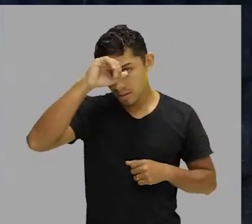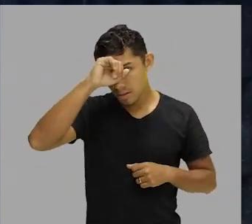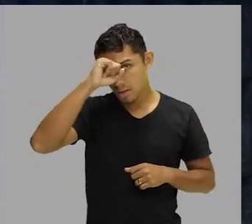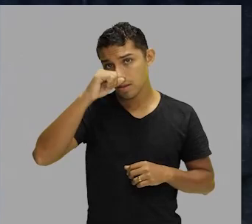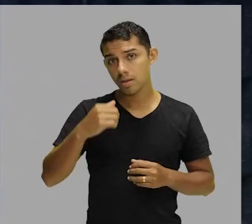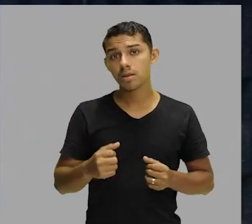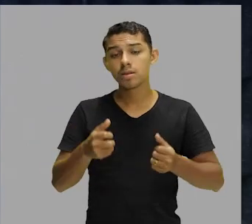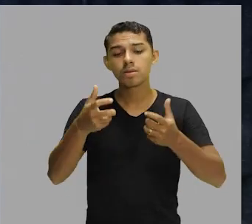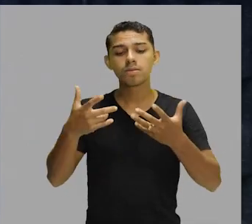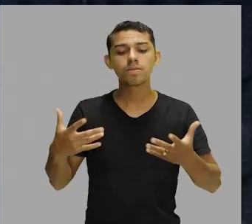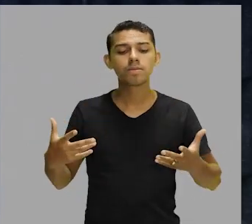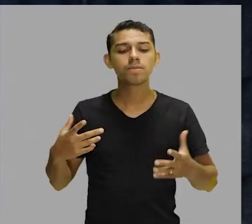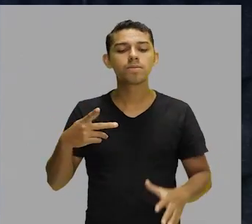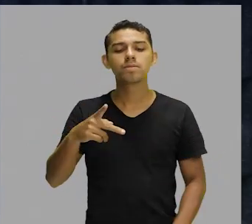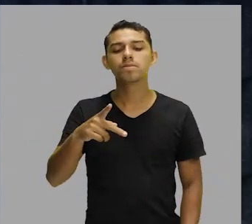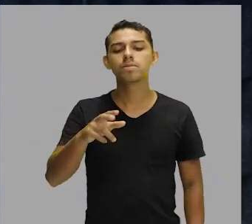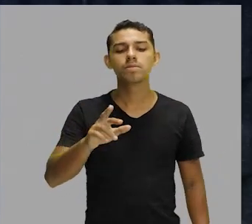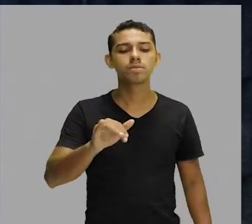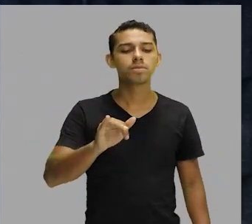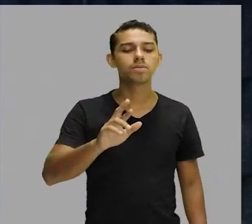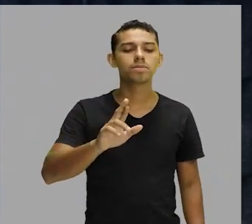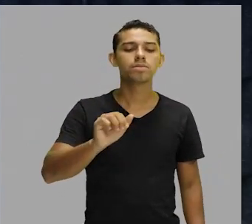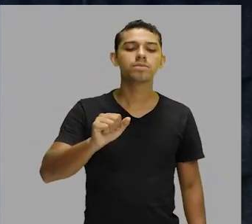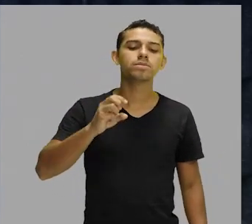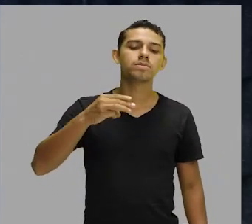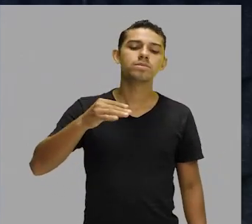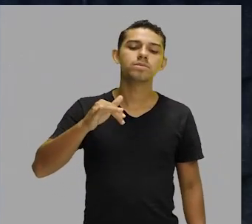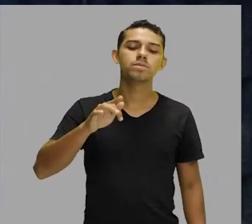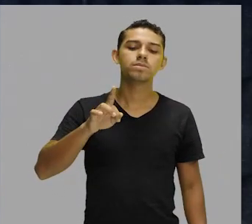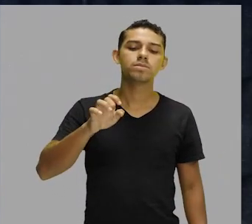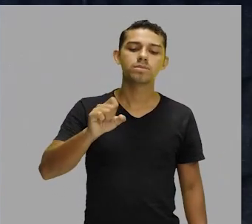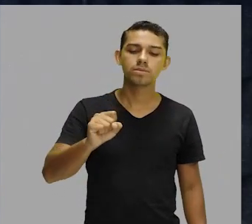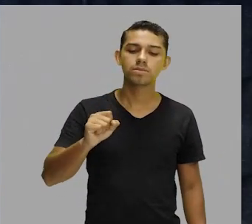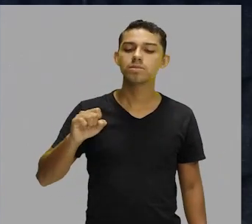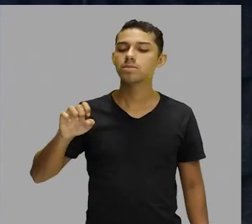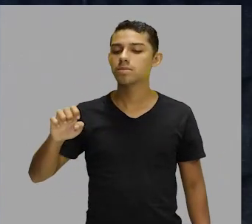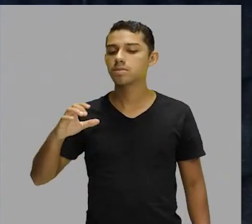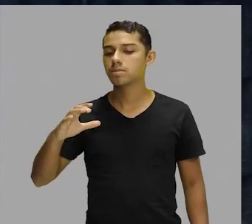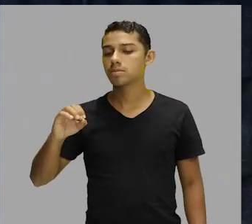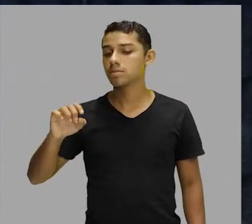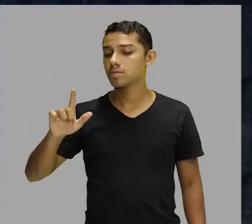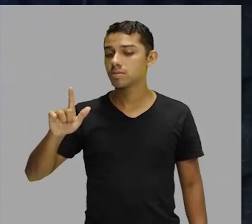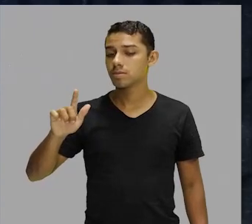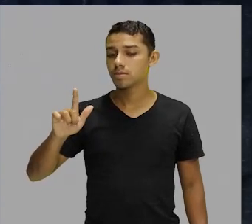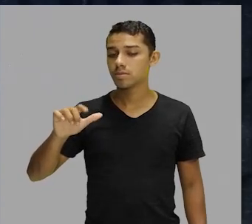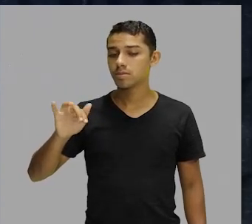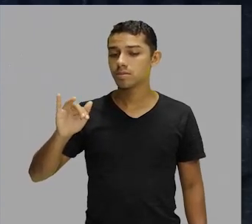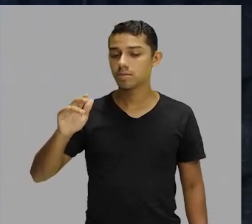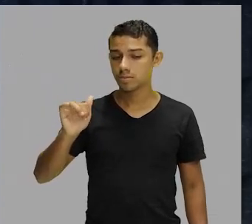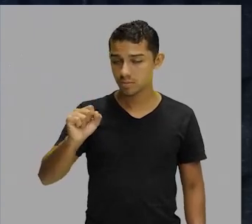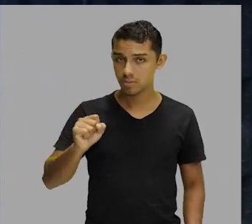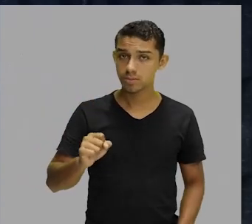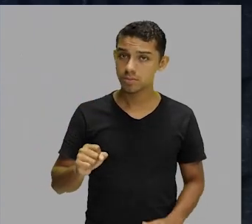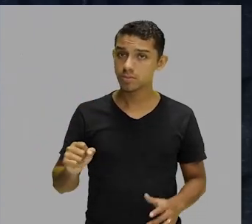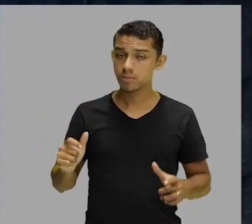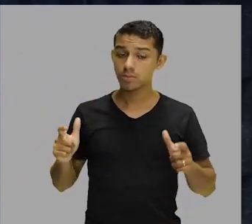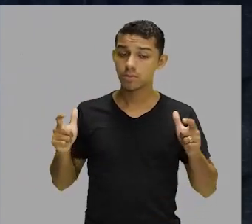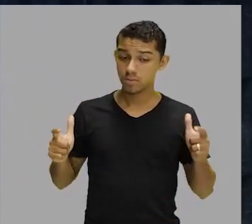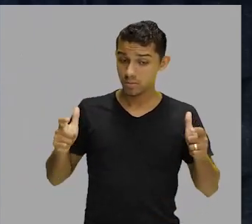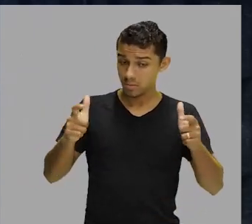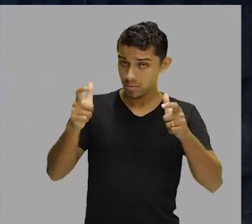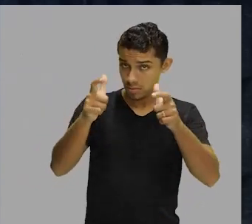das pirâmides ecológicas? Mais especificamente, a pirâmide de energia. De que, numa pirâmide